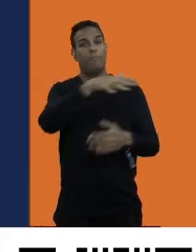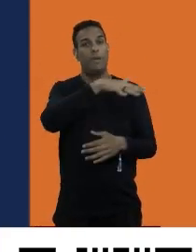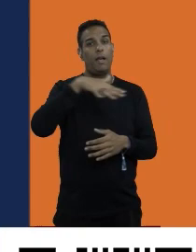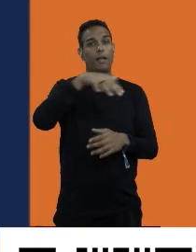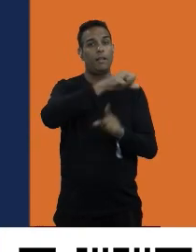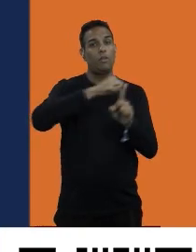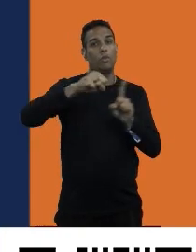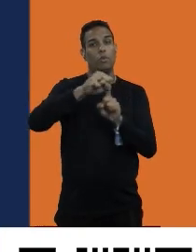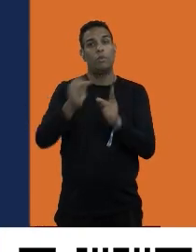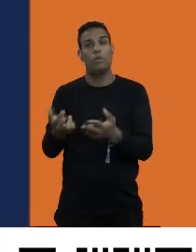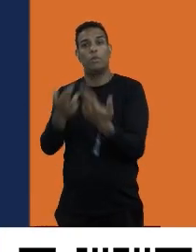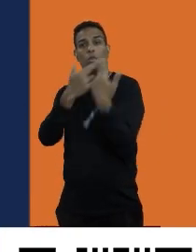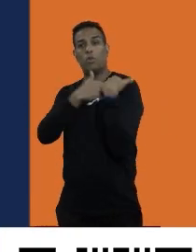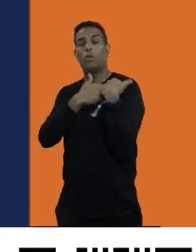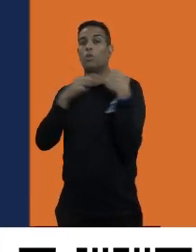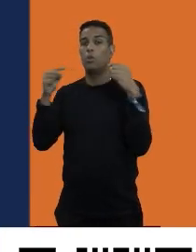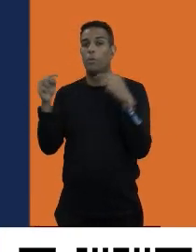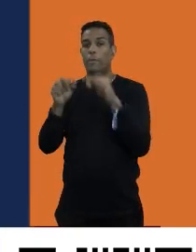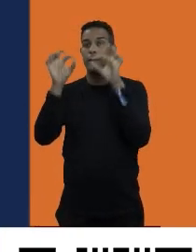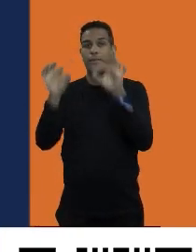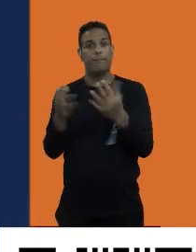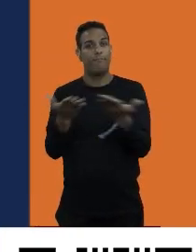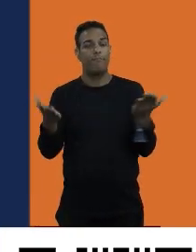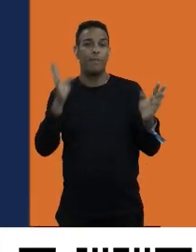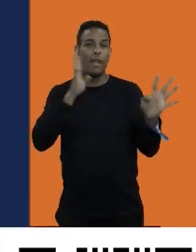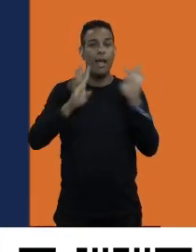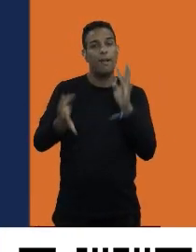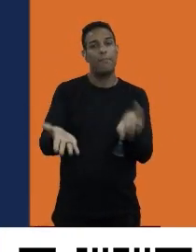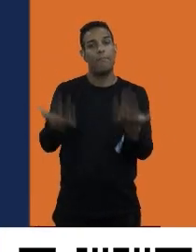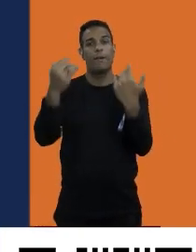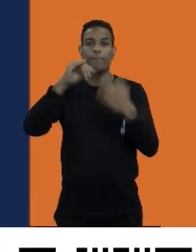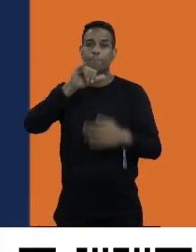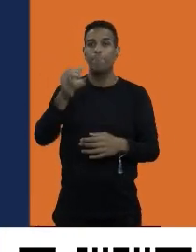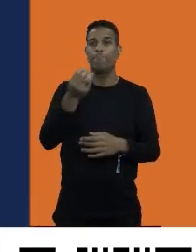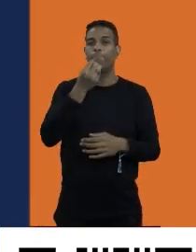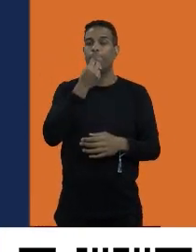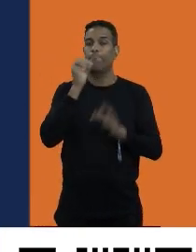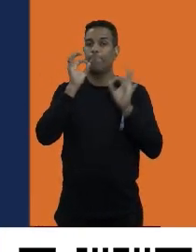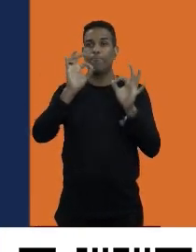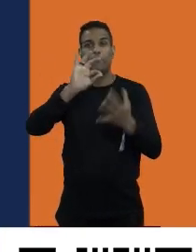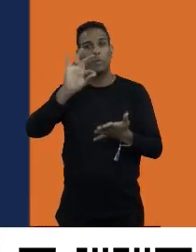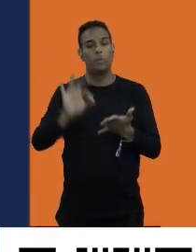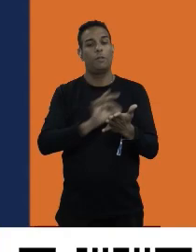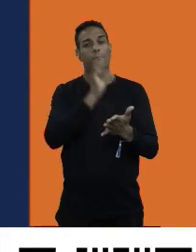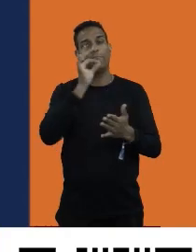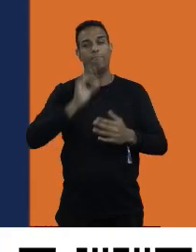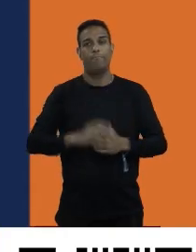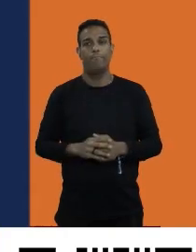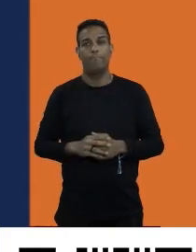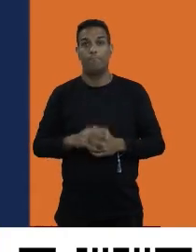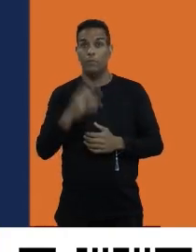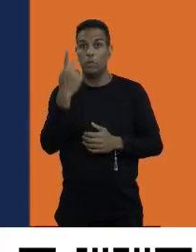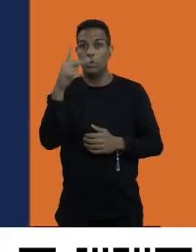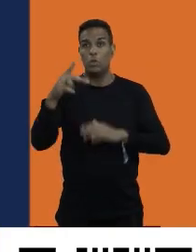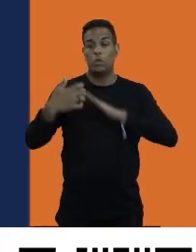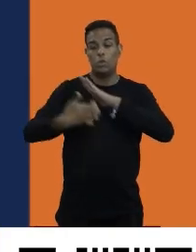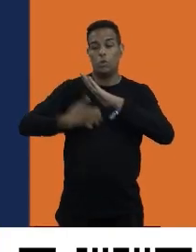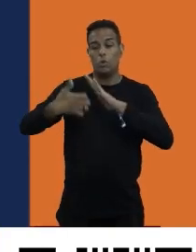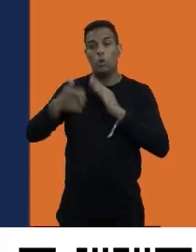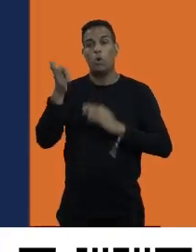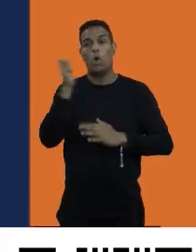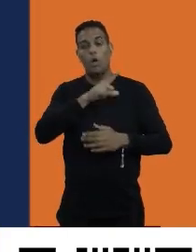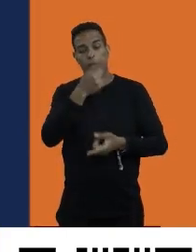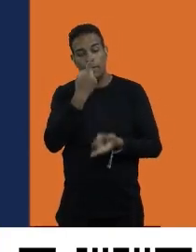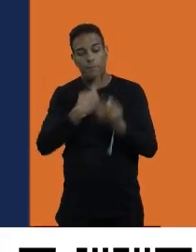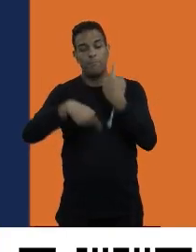ou responsabilidade social empresarial. Viu que moleza? Então agora é só fazer a sua inscrição. Se a sua empresa faz o Rio voar mais